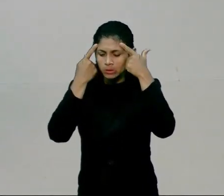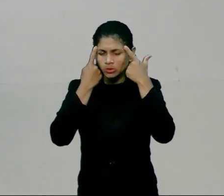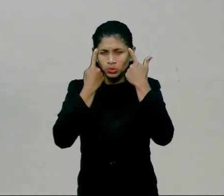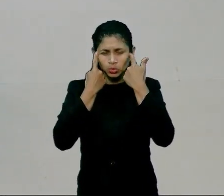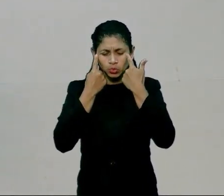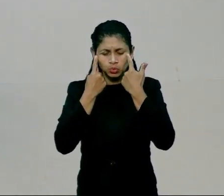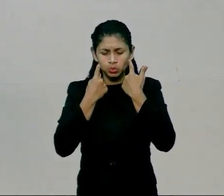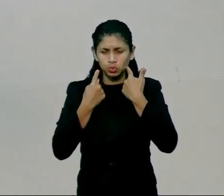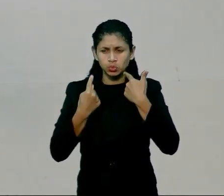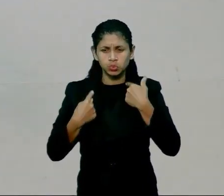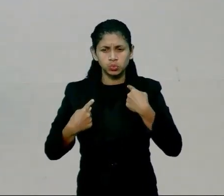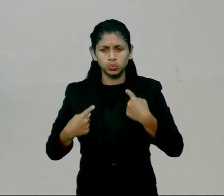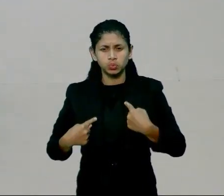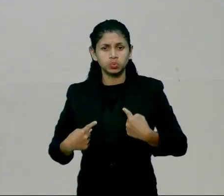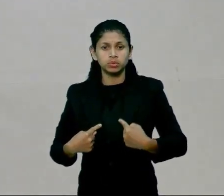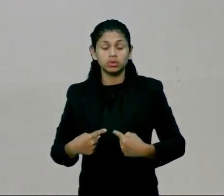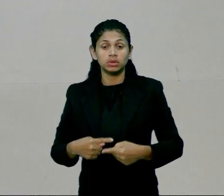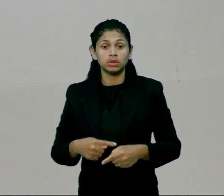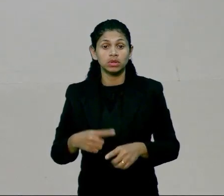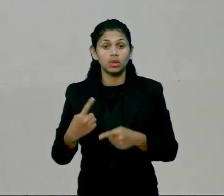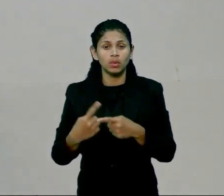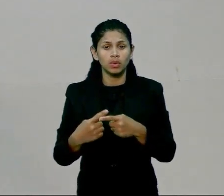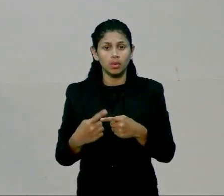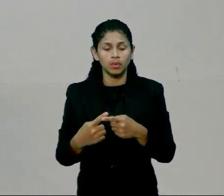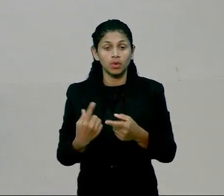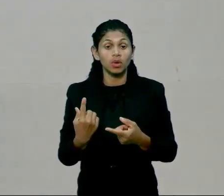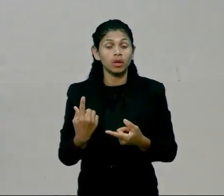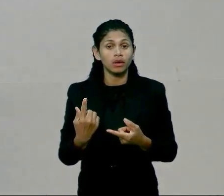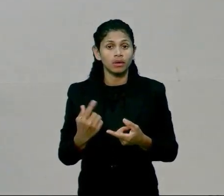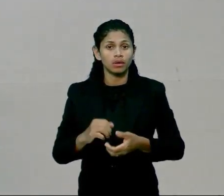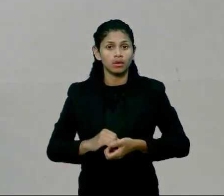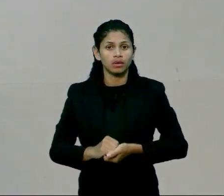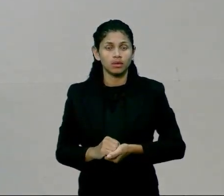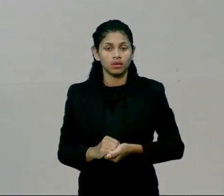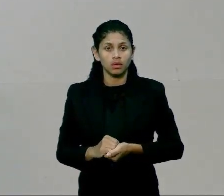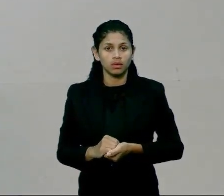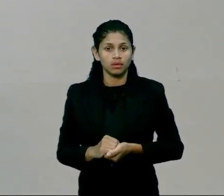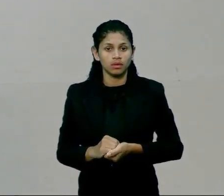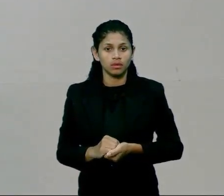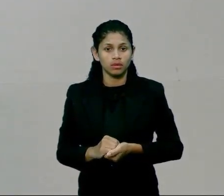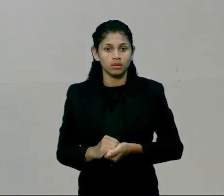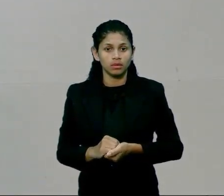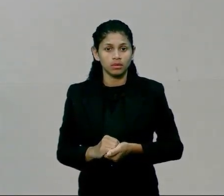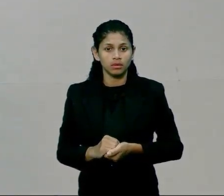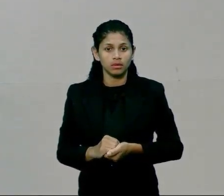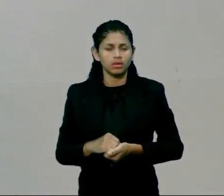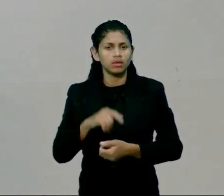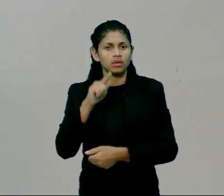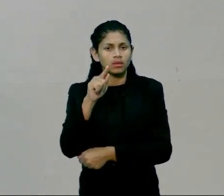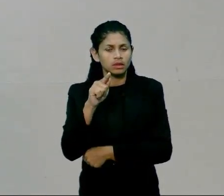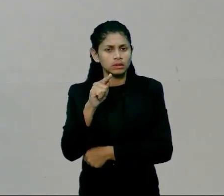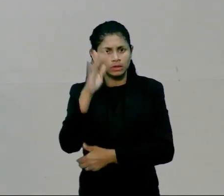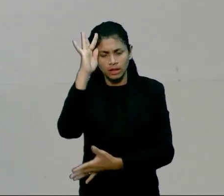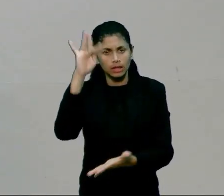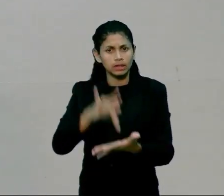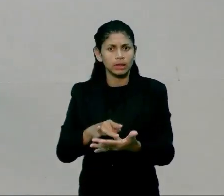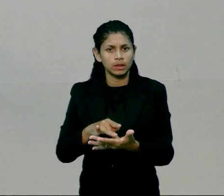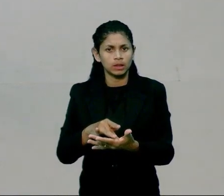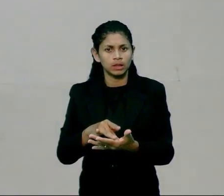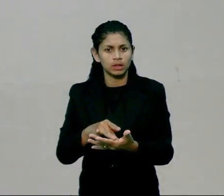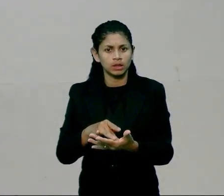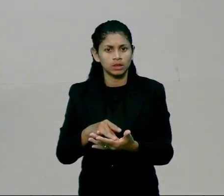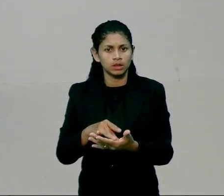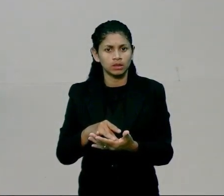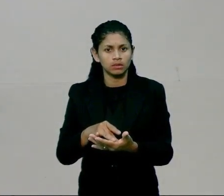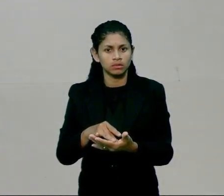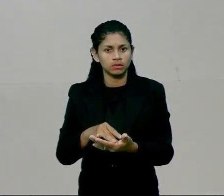eu começo a correr muito, as banhas começam a escorrer. Uhum. E você também acredita em Papai Noel? Ai, Papai Noel